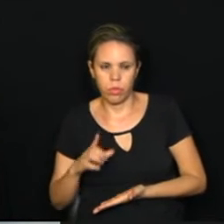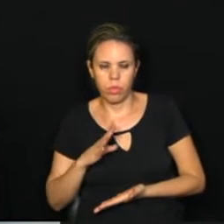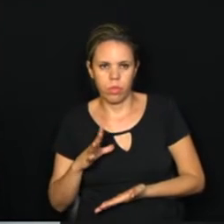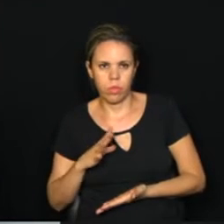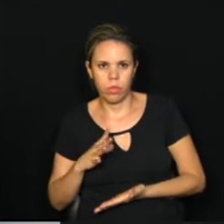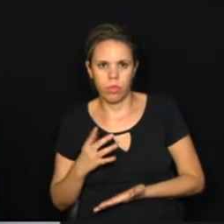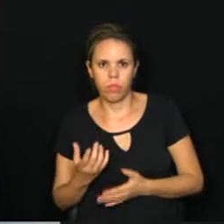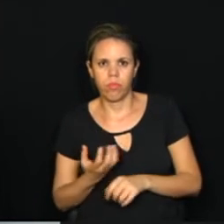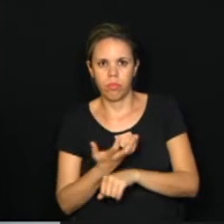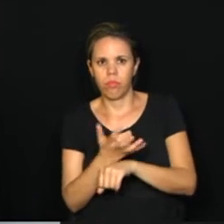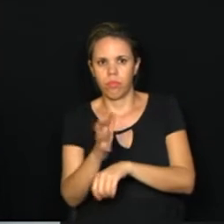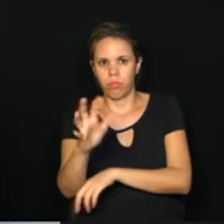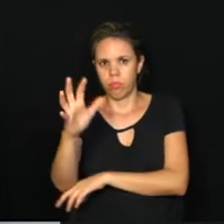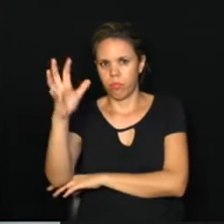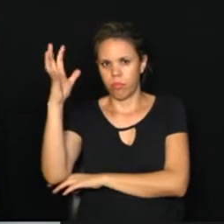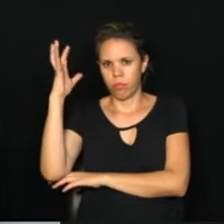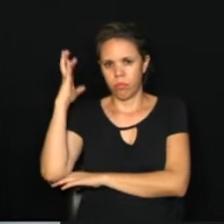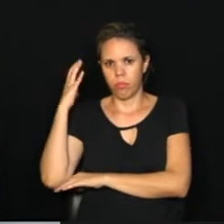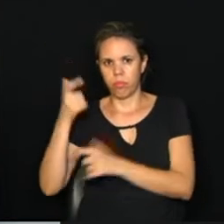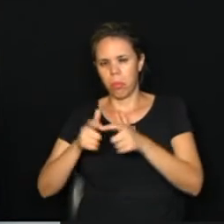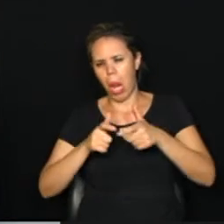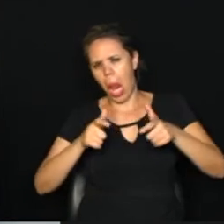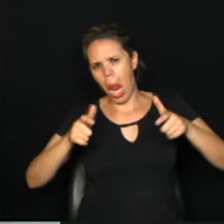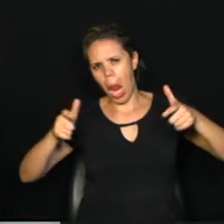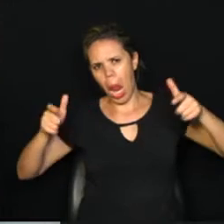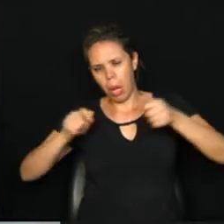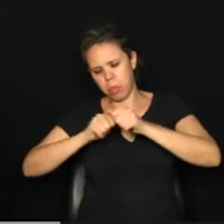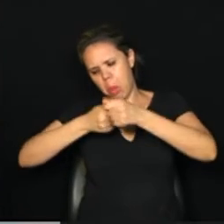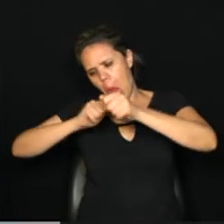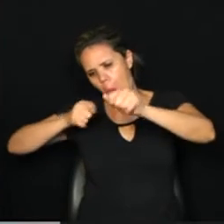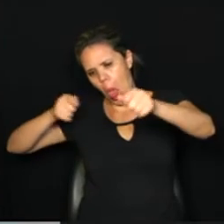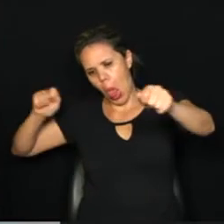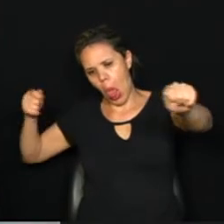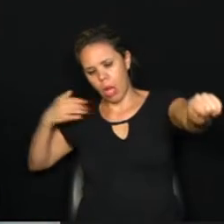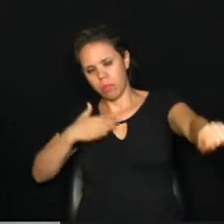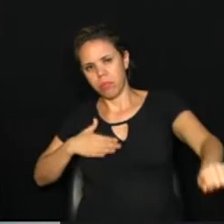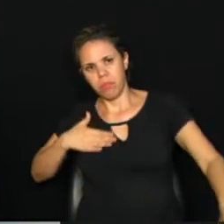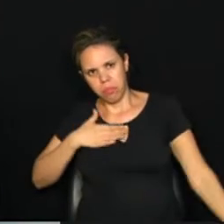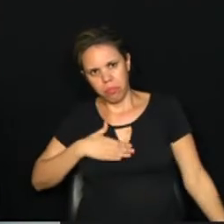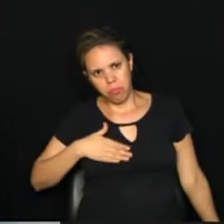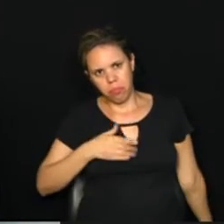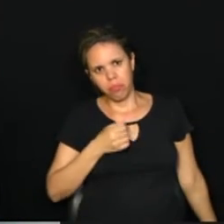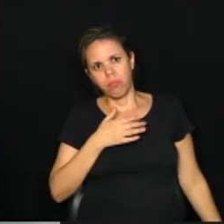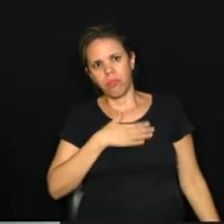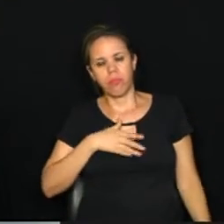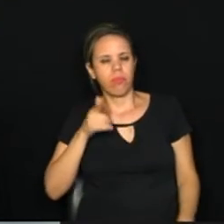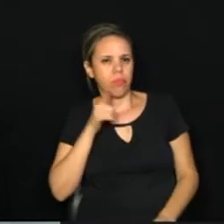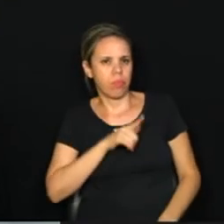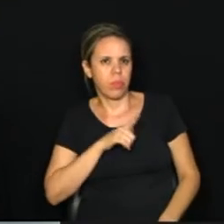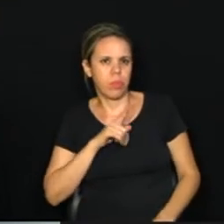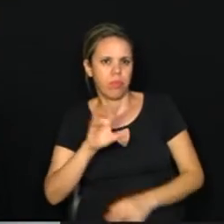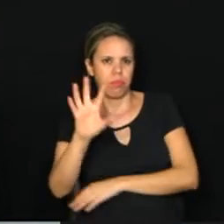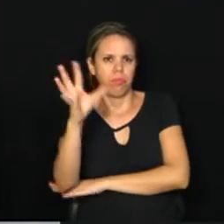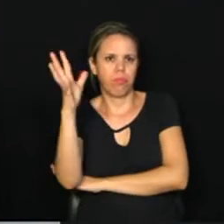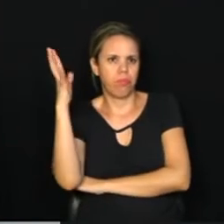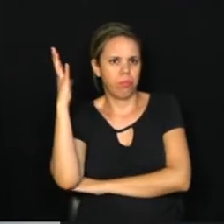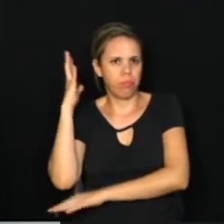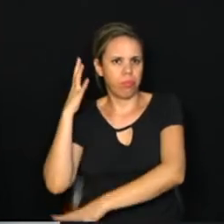vegetal bastante grande, somos privilegiados no que diz respeito à